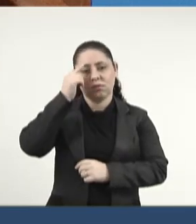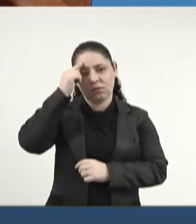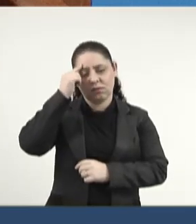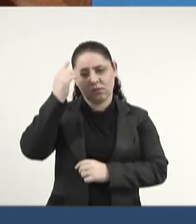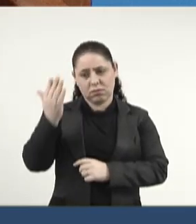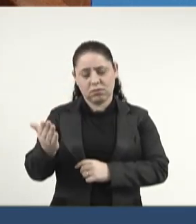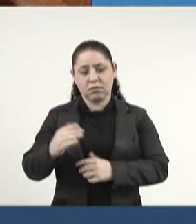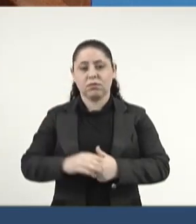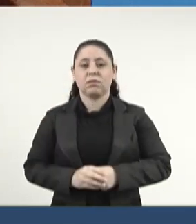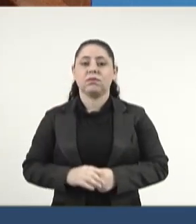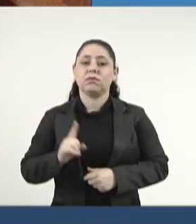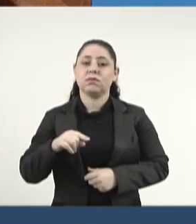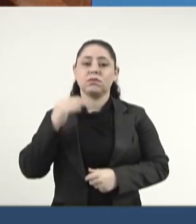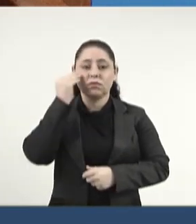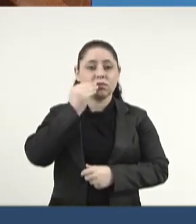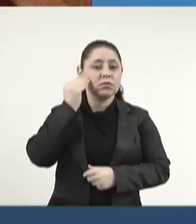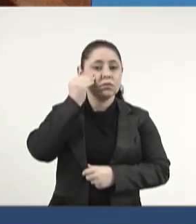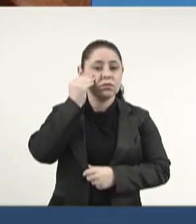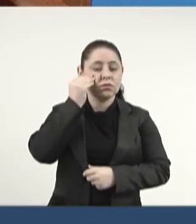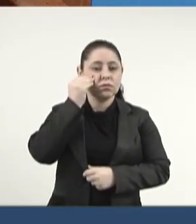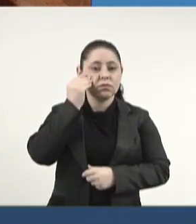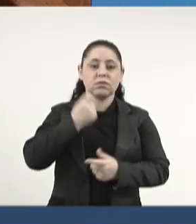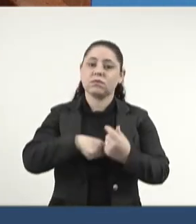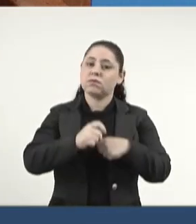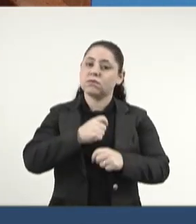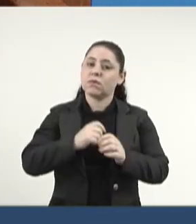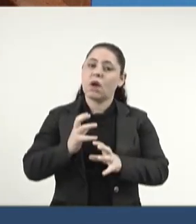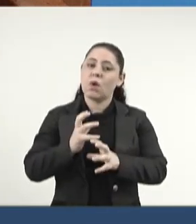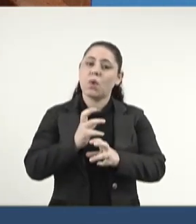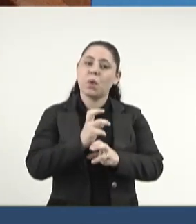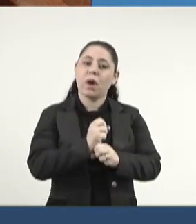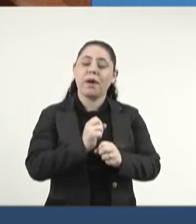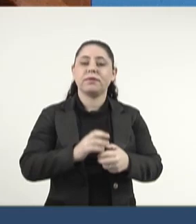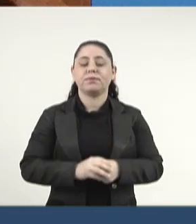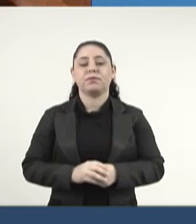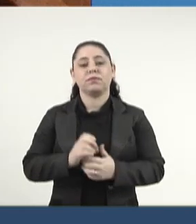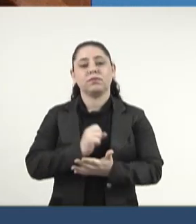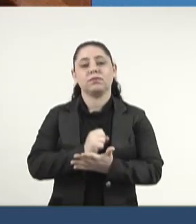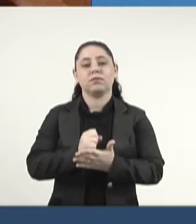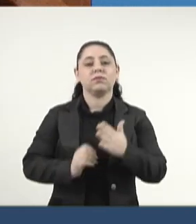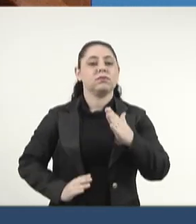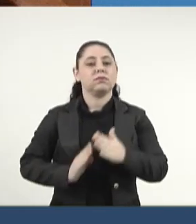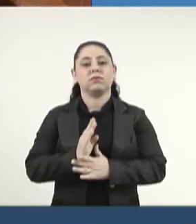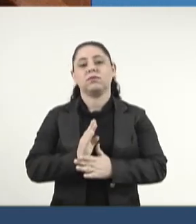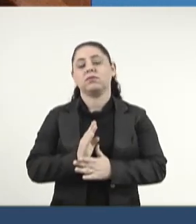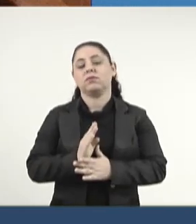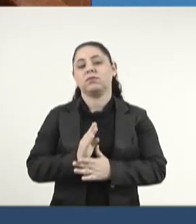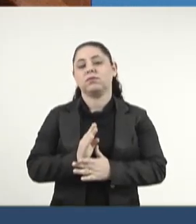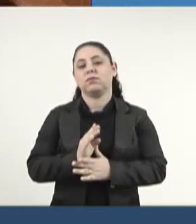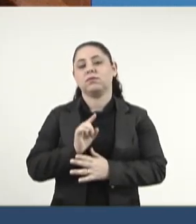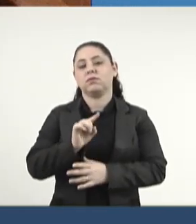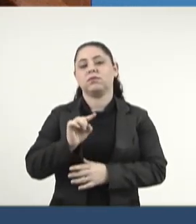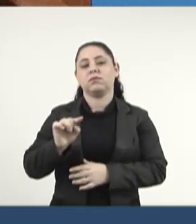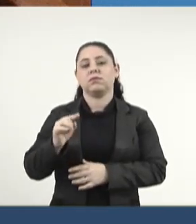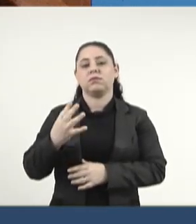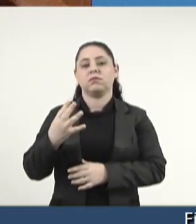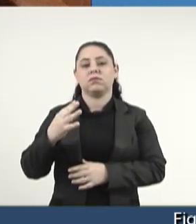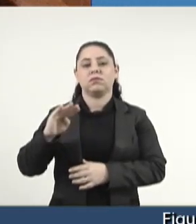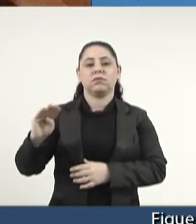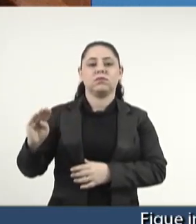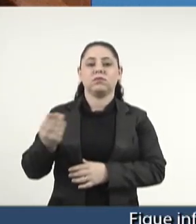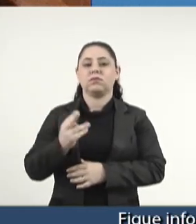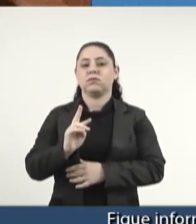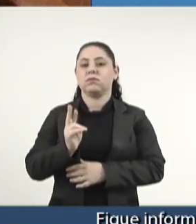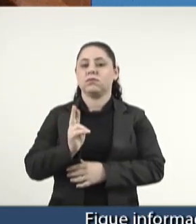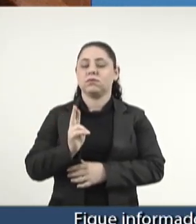Vossa Excelência, que é experiente em gestão, em contas, um contrato que ultrapassa 1,4 bilhão de reais,